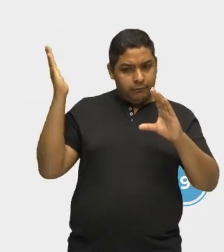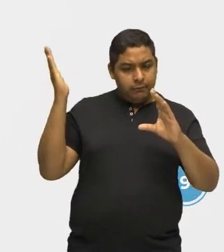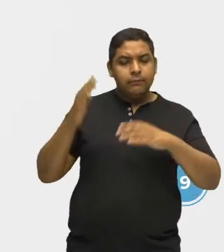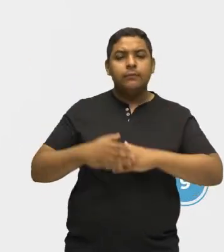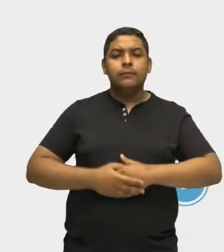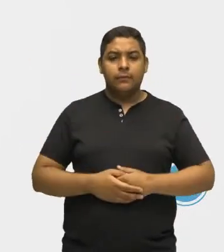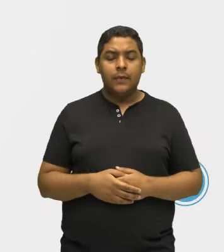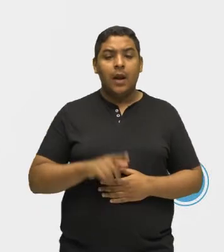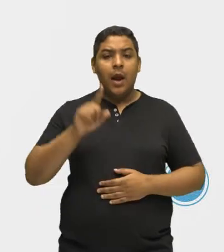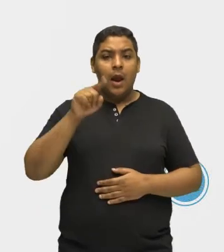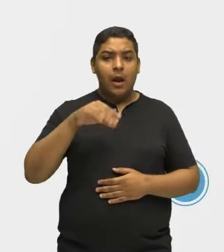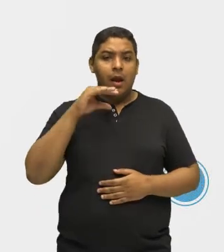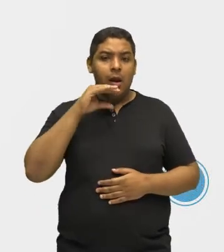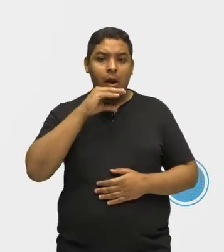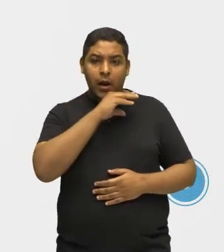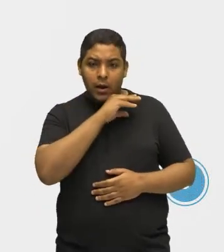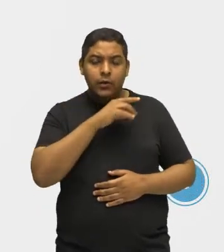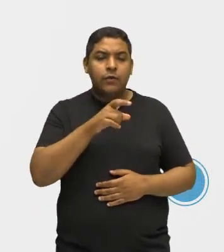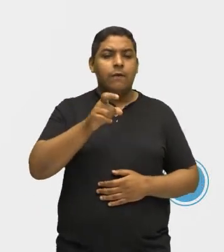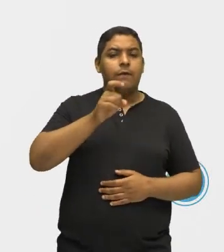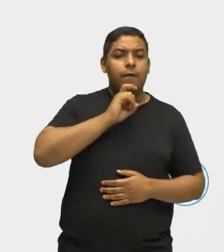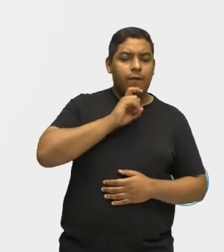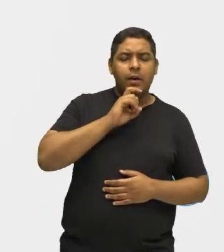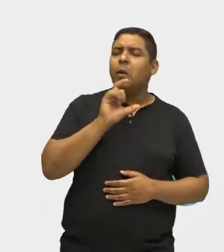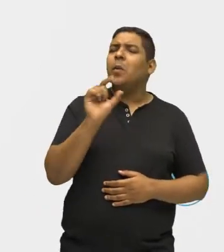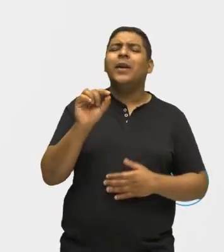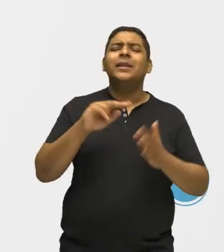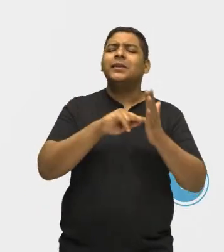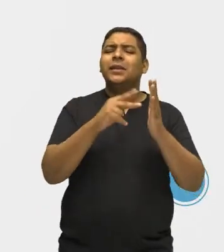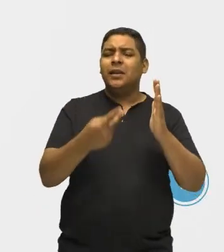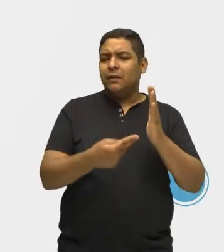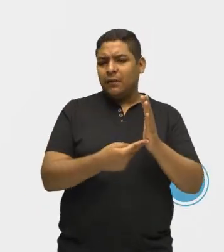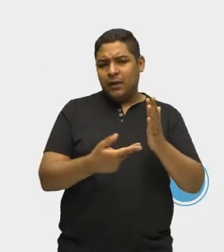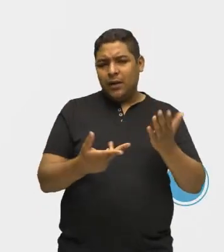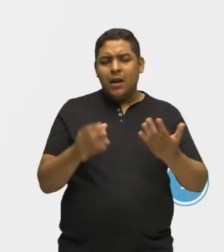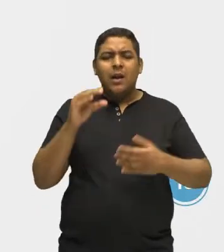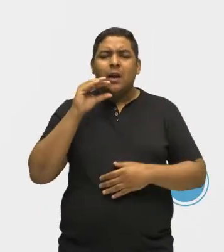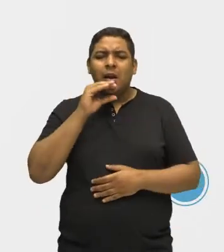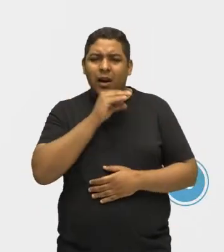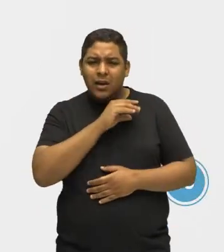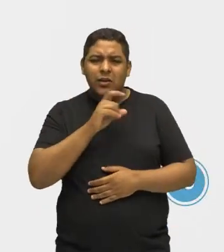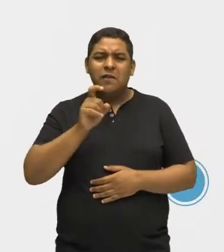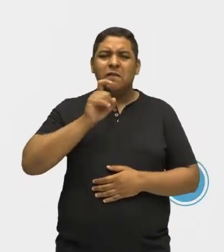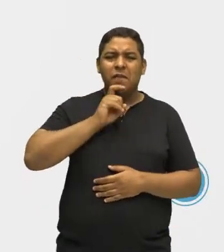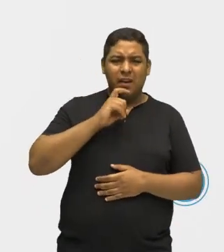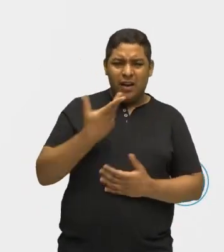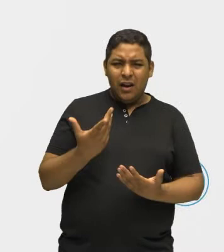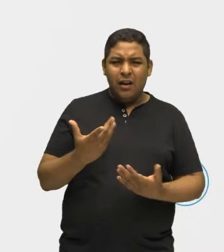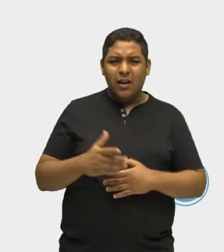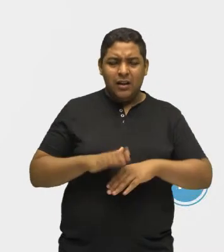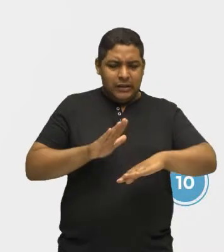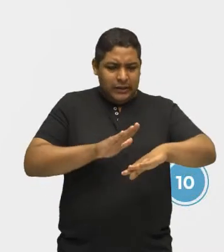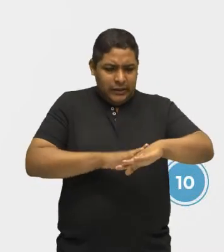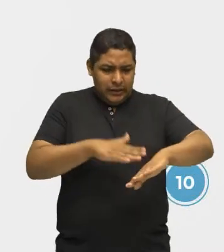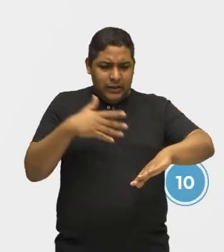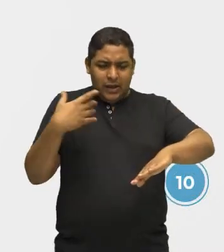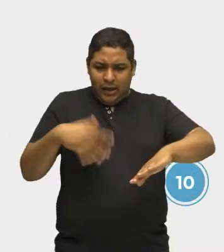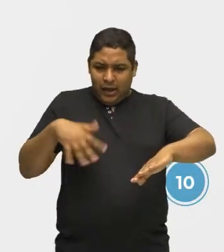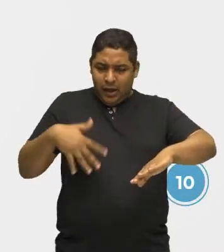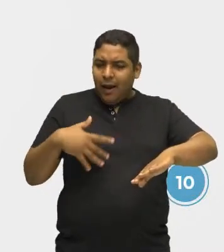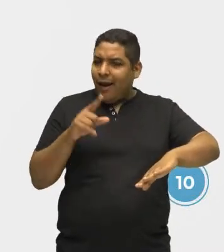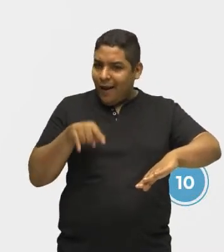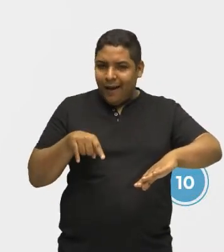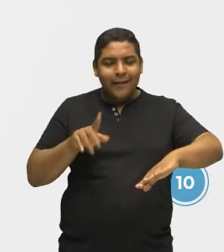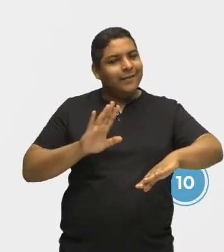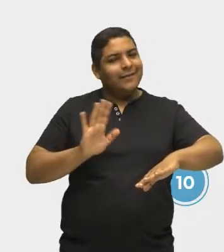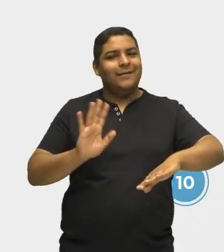cores quentes e cores frias. E o que vem ser, então, essas cores quentes e cores frias? A gente vai de novo lá naquele